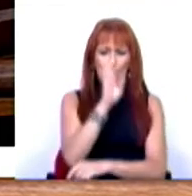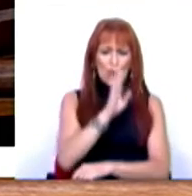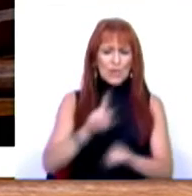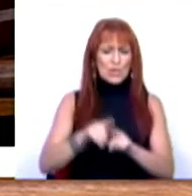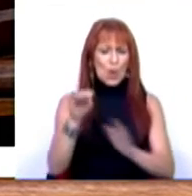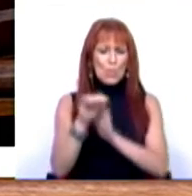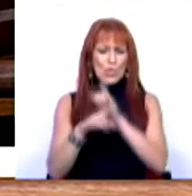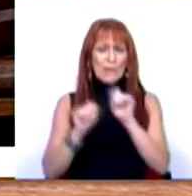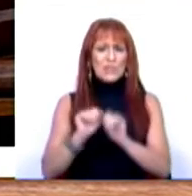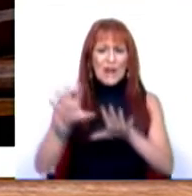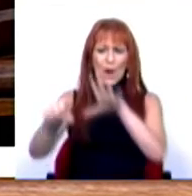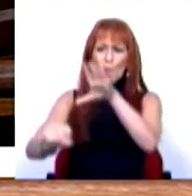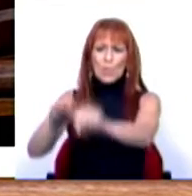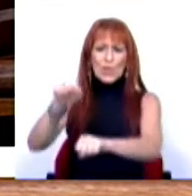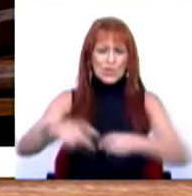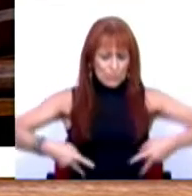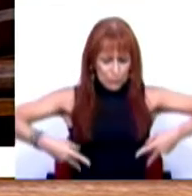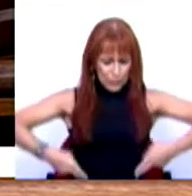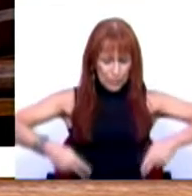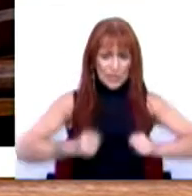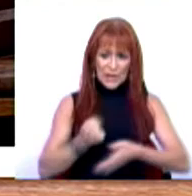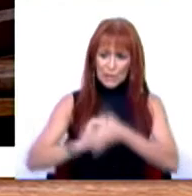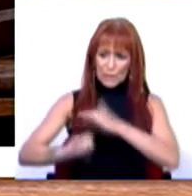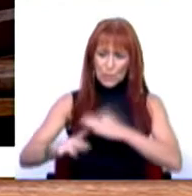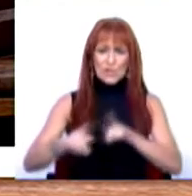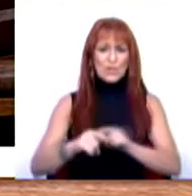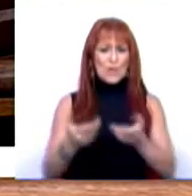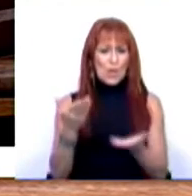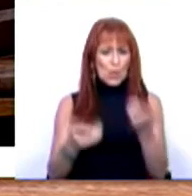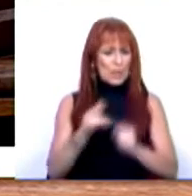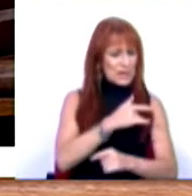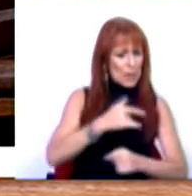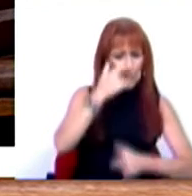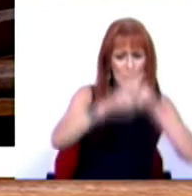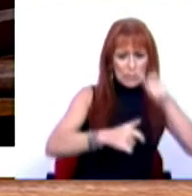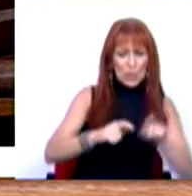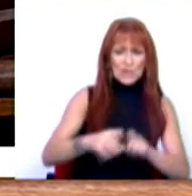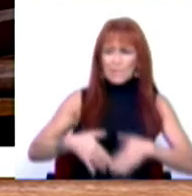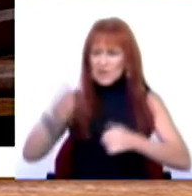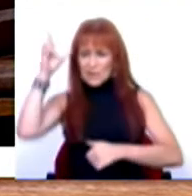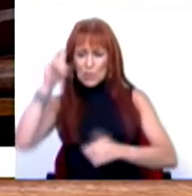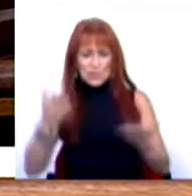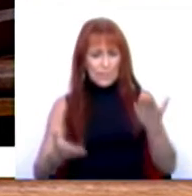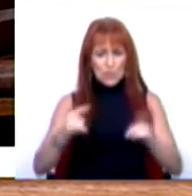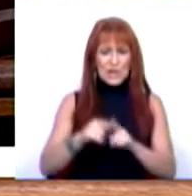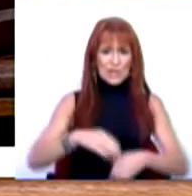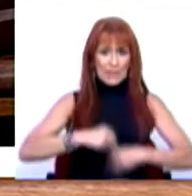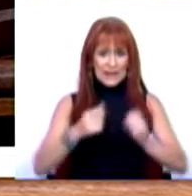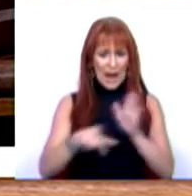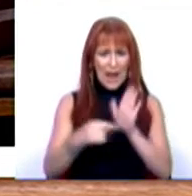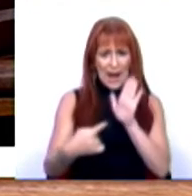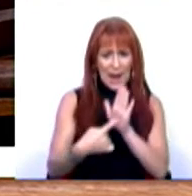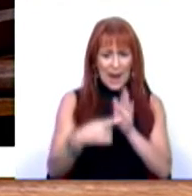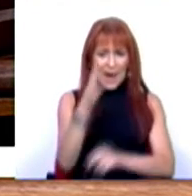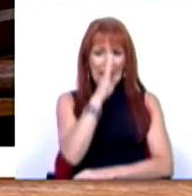concretização de programas de captura, esterilização e devolução. O equilíbrio entre a saúde pública e bem-estar animal deve estar no espírito da lei e,